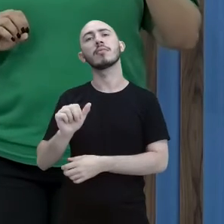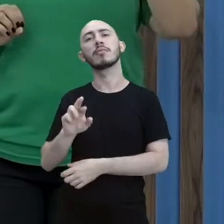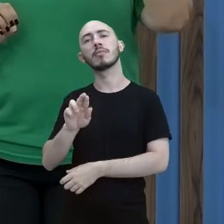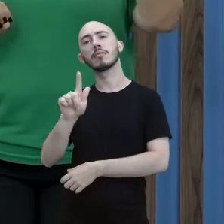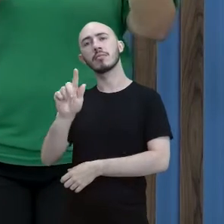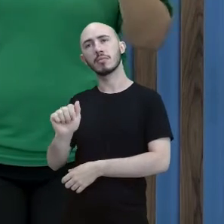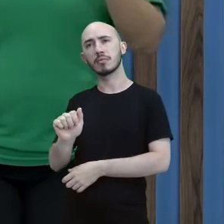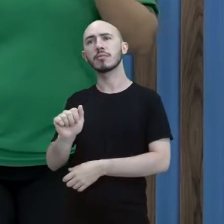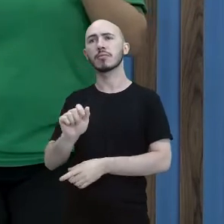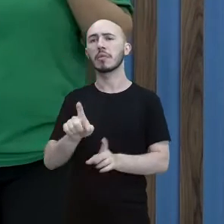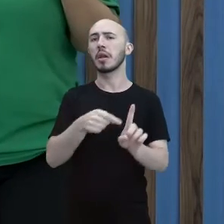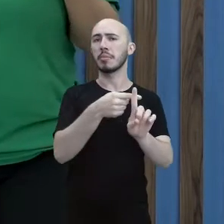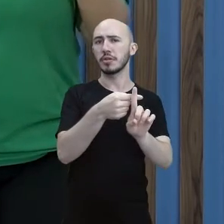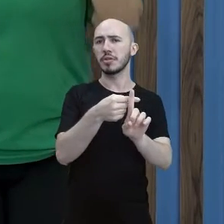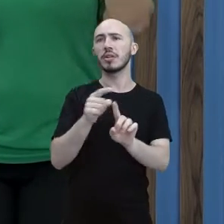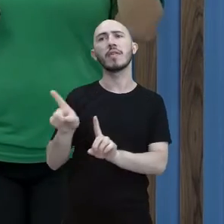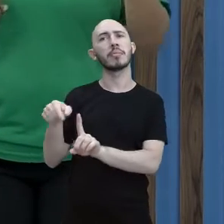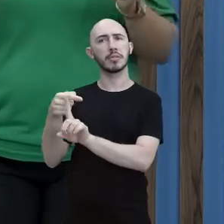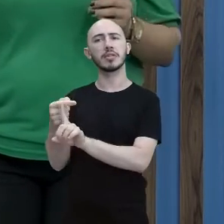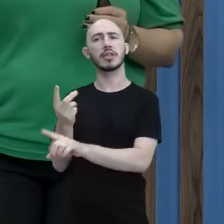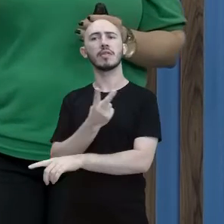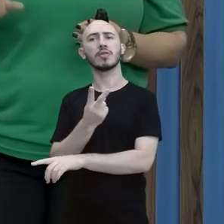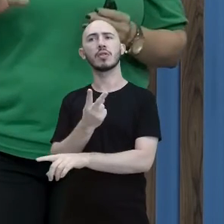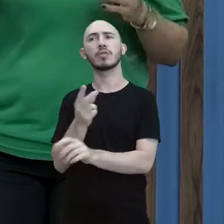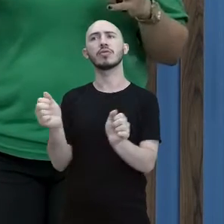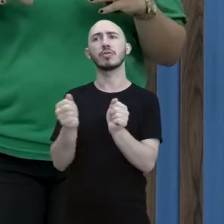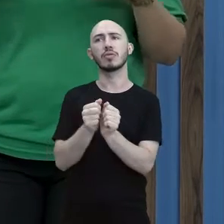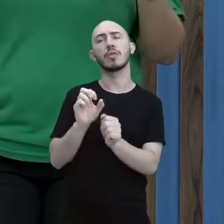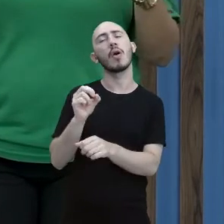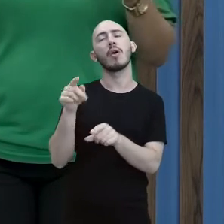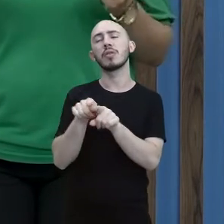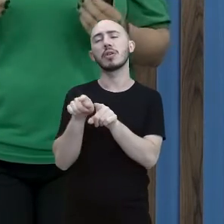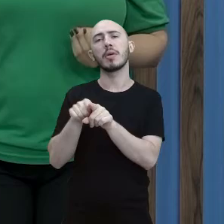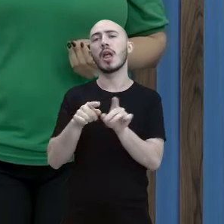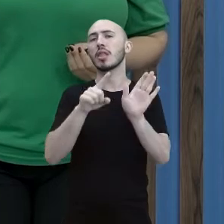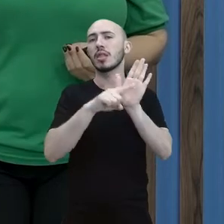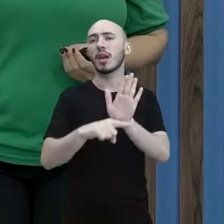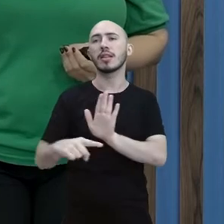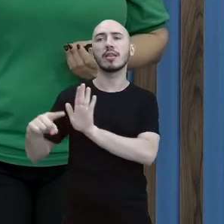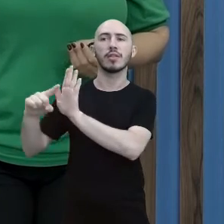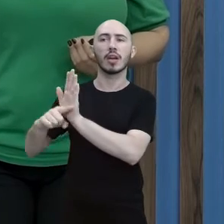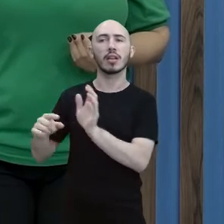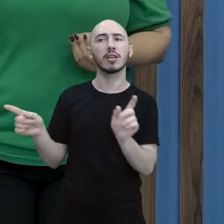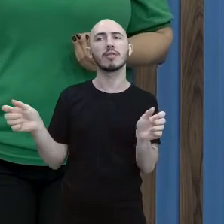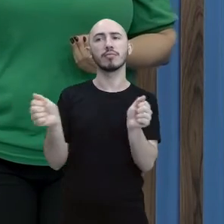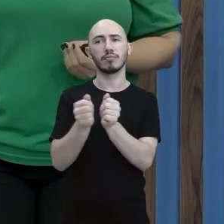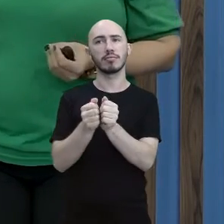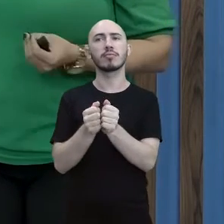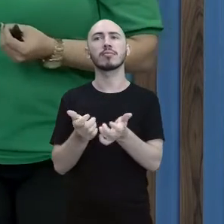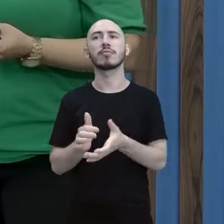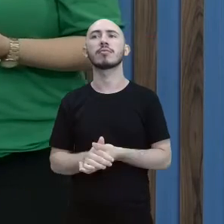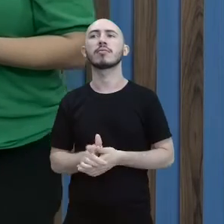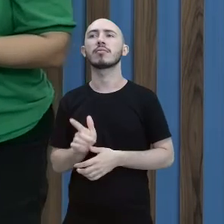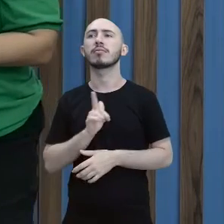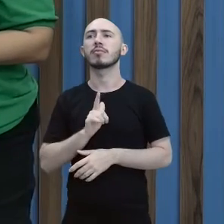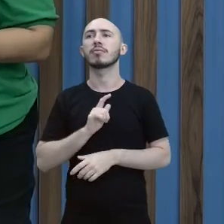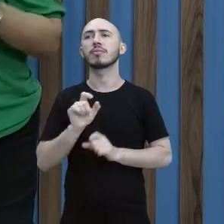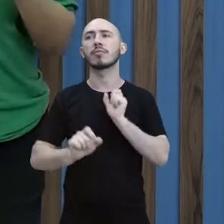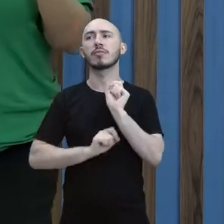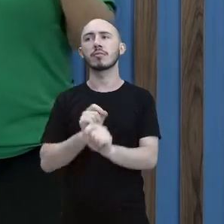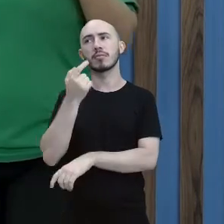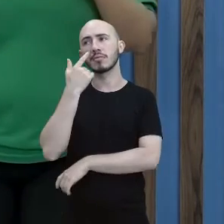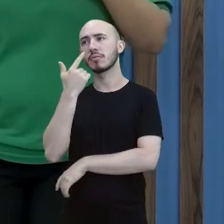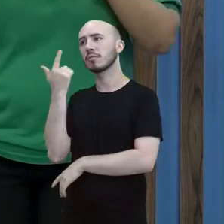ou seja, positivo com positivo, negativo com negativo, né? Então, essas matérias que apresentam essa mesma carga, o que é que vai